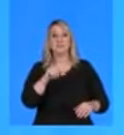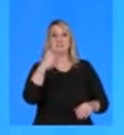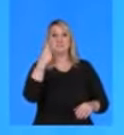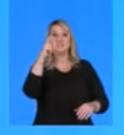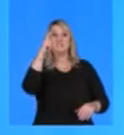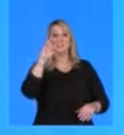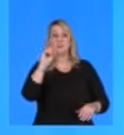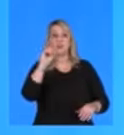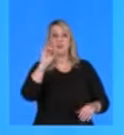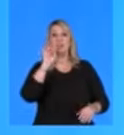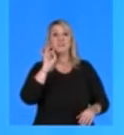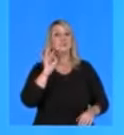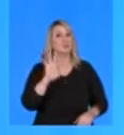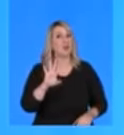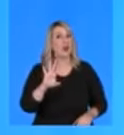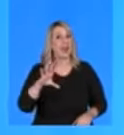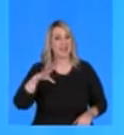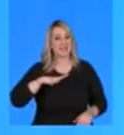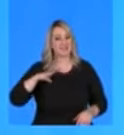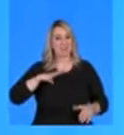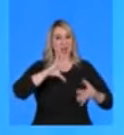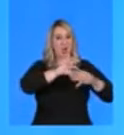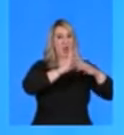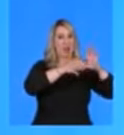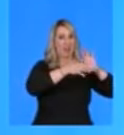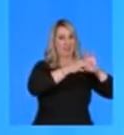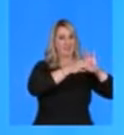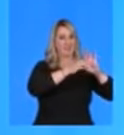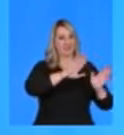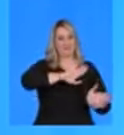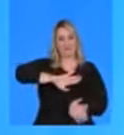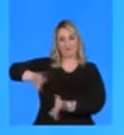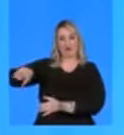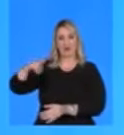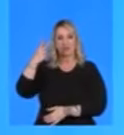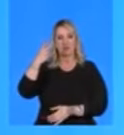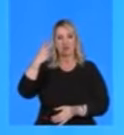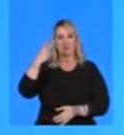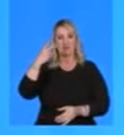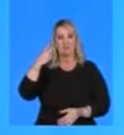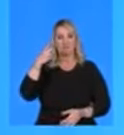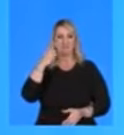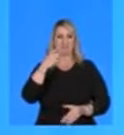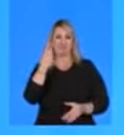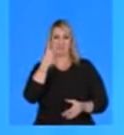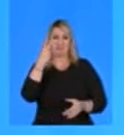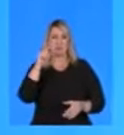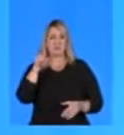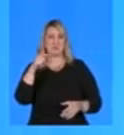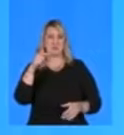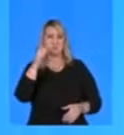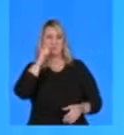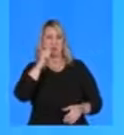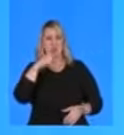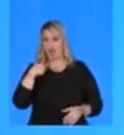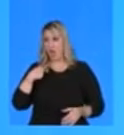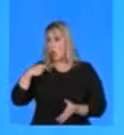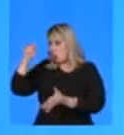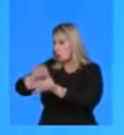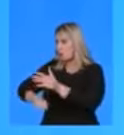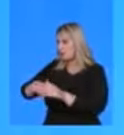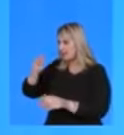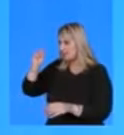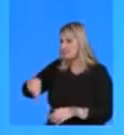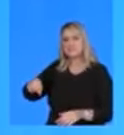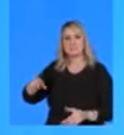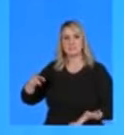150 Cidade Olímpica deixou de Fora 2350 mulheres eu quero dizer para elas que eu vou contratá-las iso é uma indignidade is